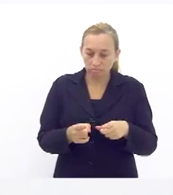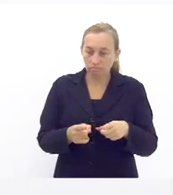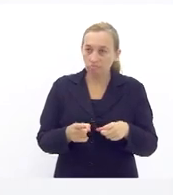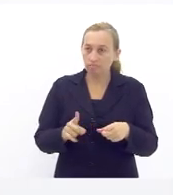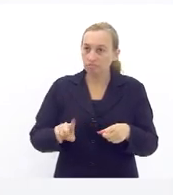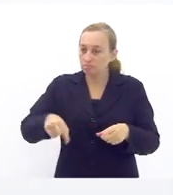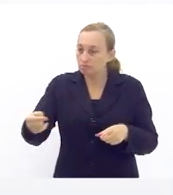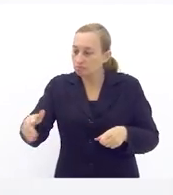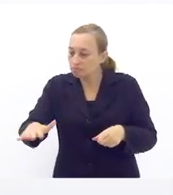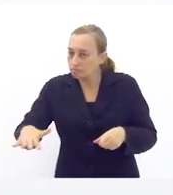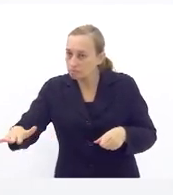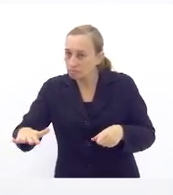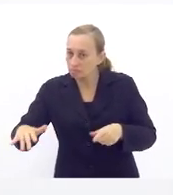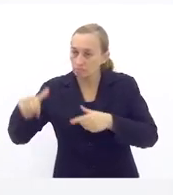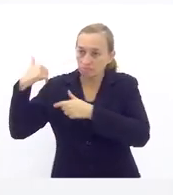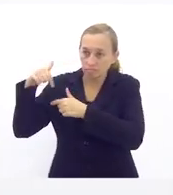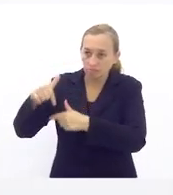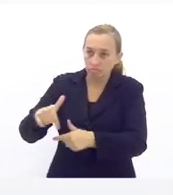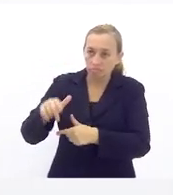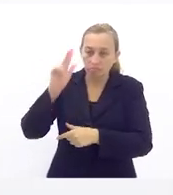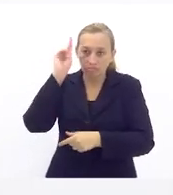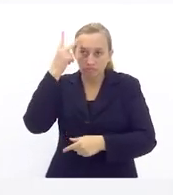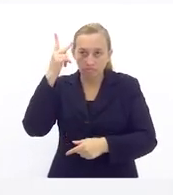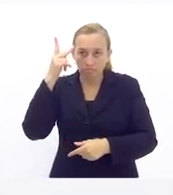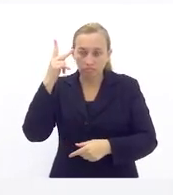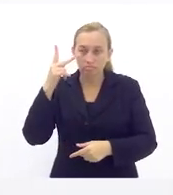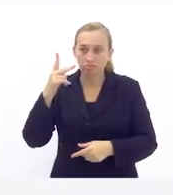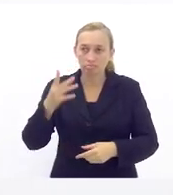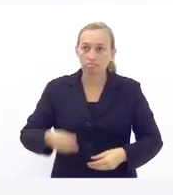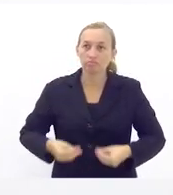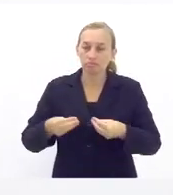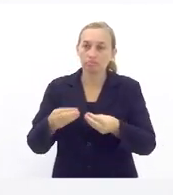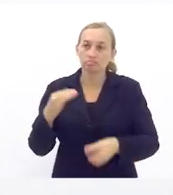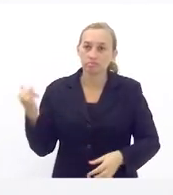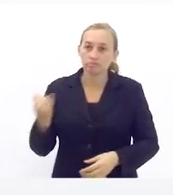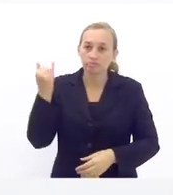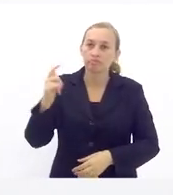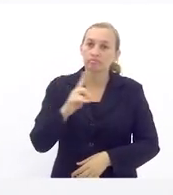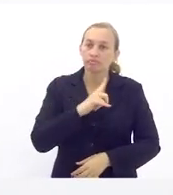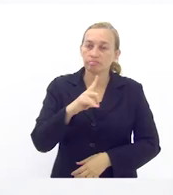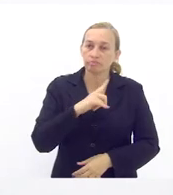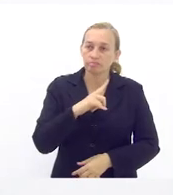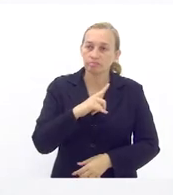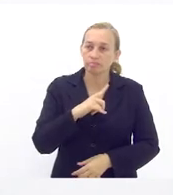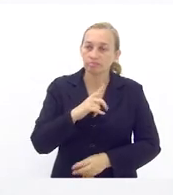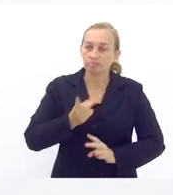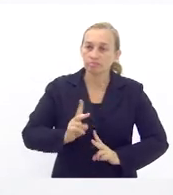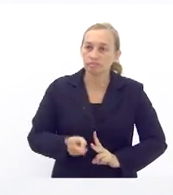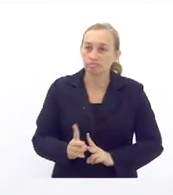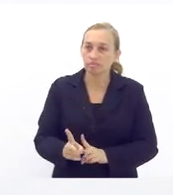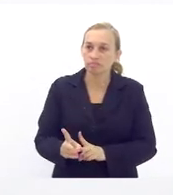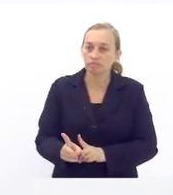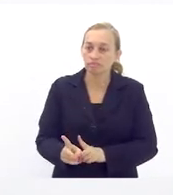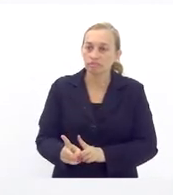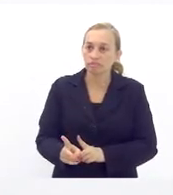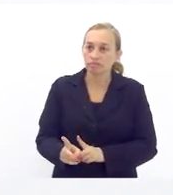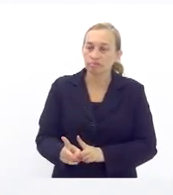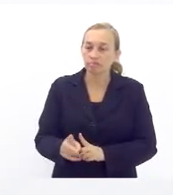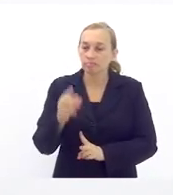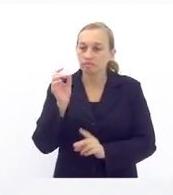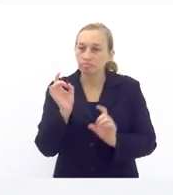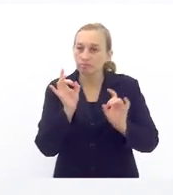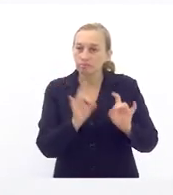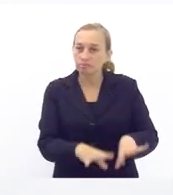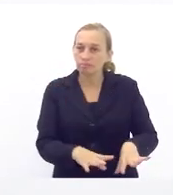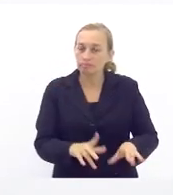unidades tradicionais históricas que dão Faetec a importância que ela tem seguem cenas seguem sendo abandonadas